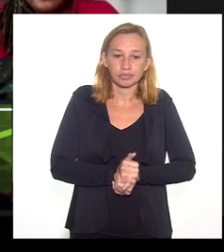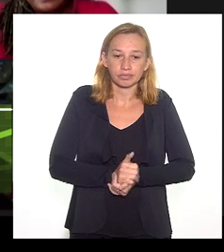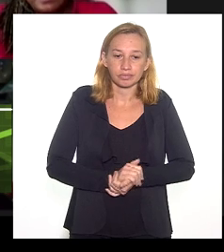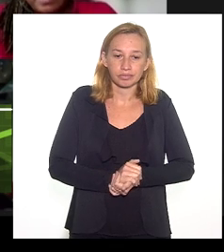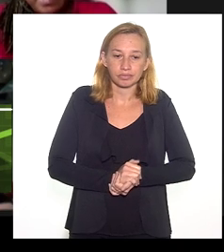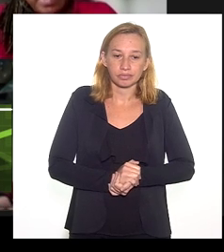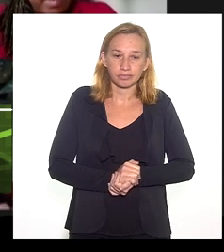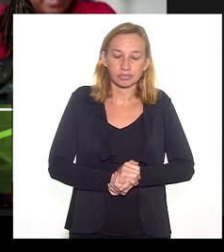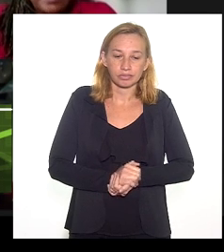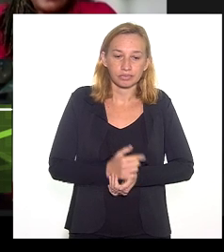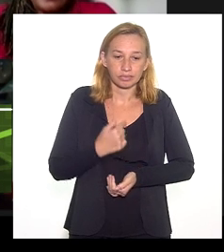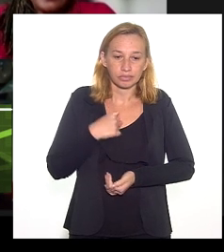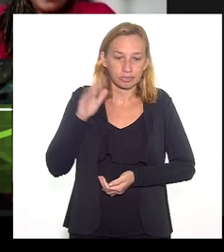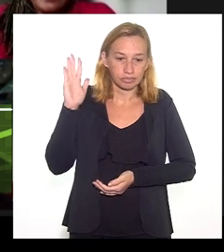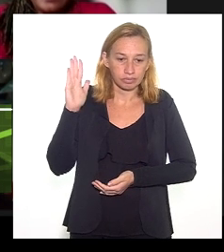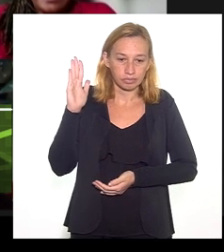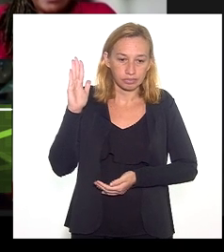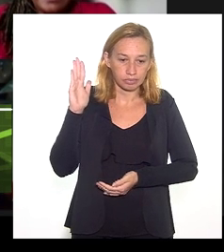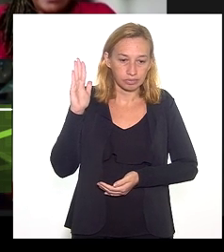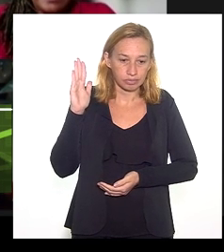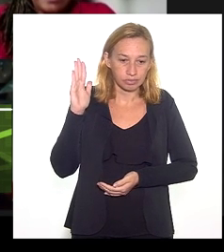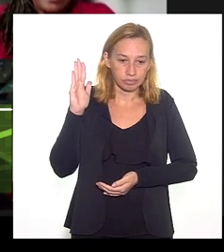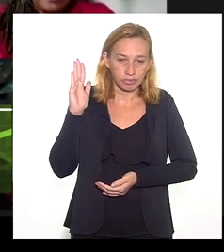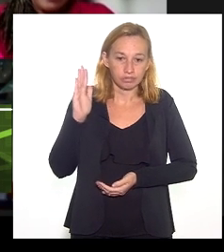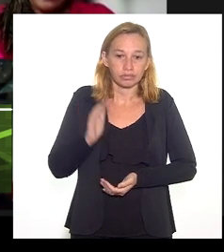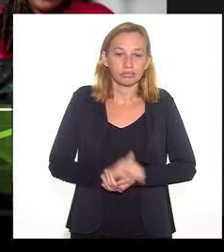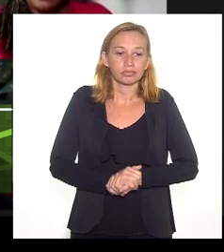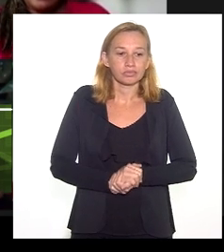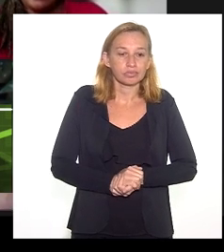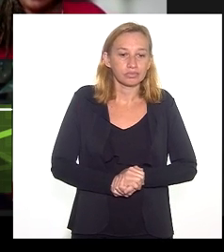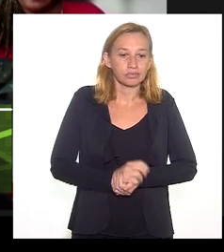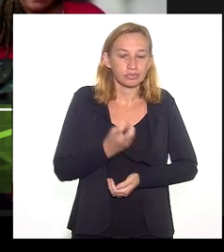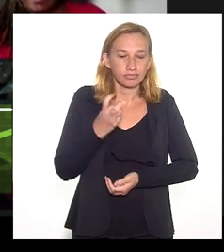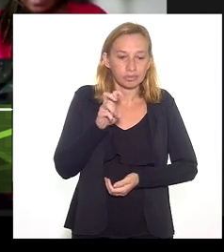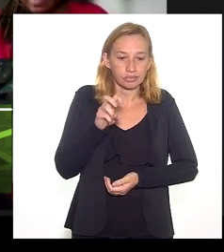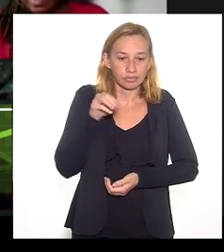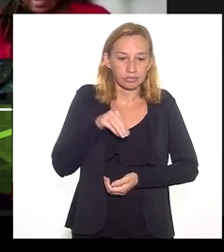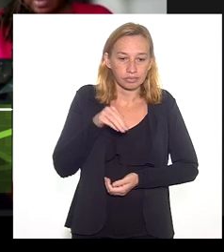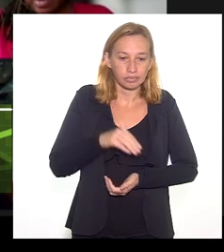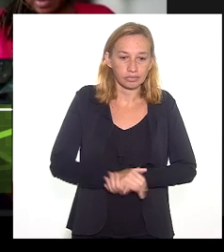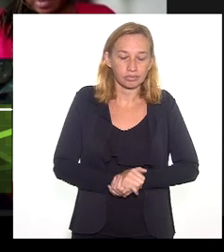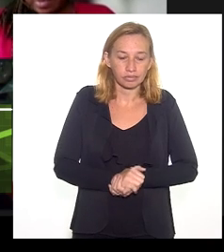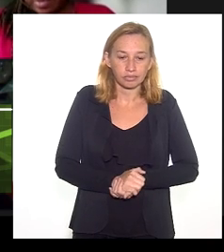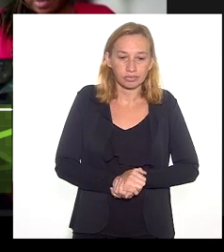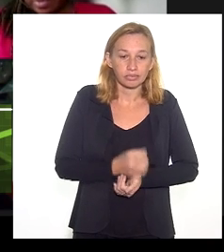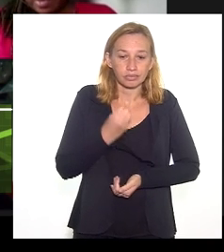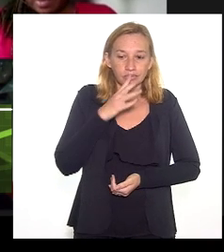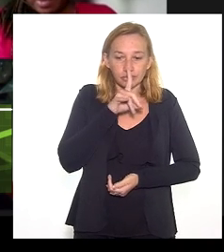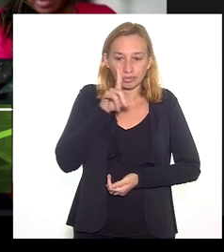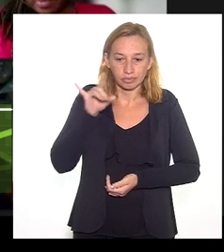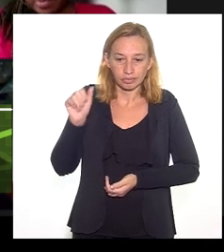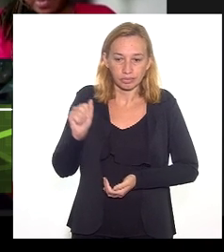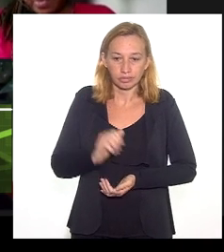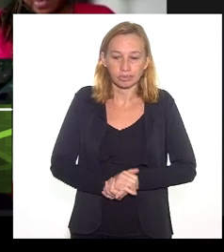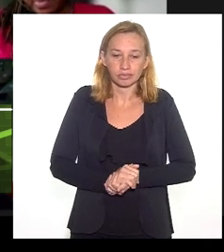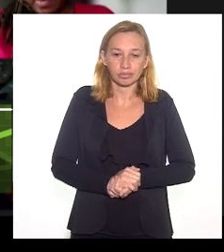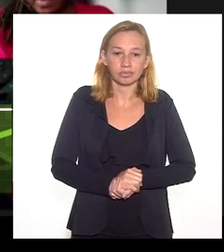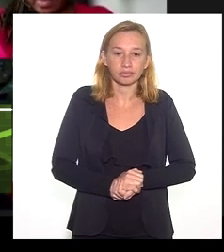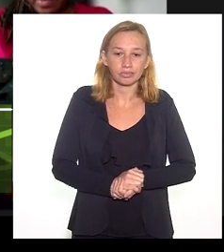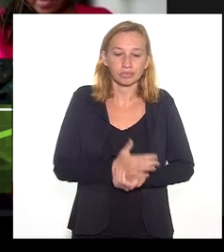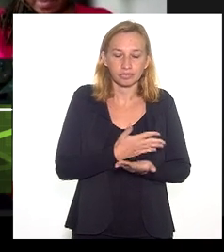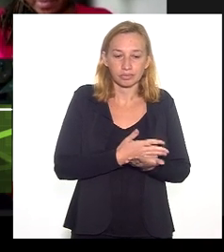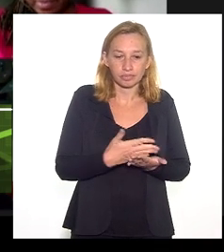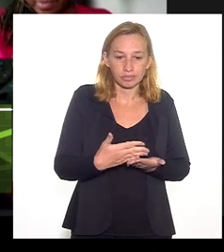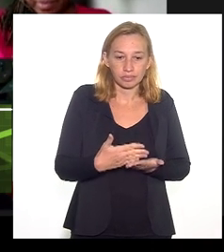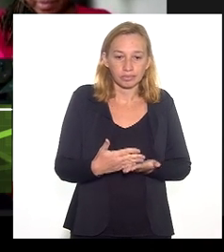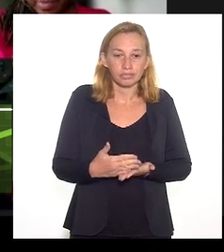opa eu aqui vou daqui Luan Luiz por favor DCE tem 5 minutos bom dia inicio